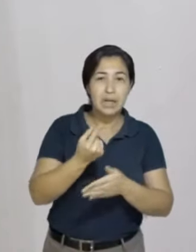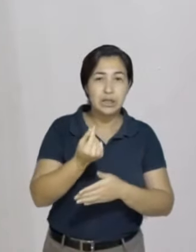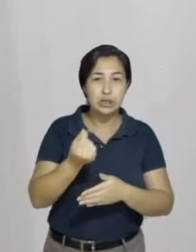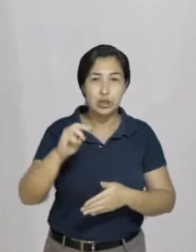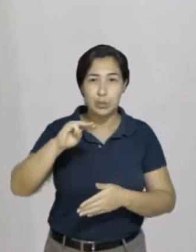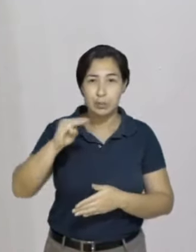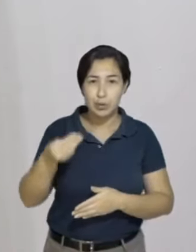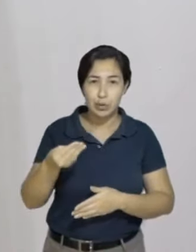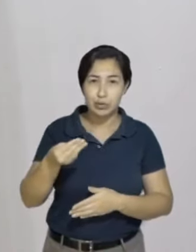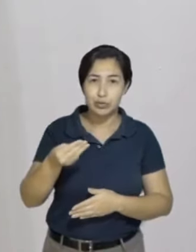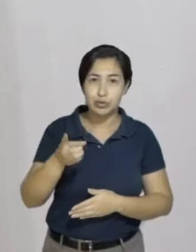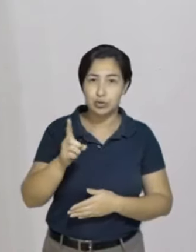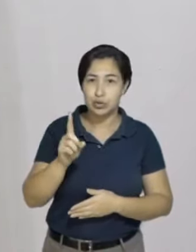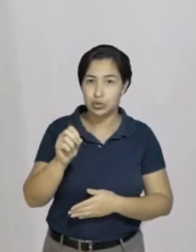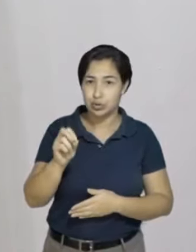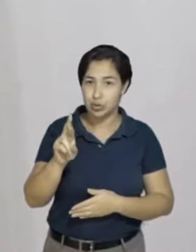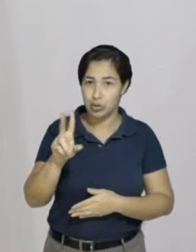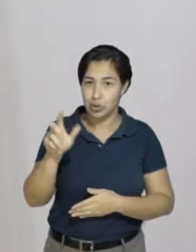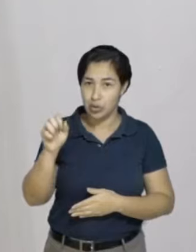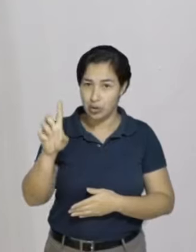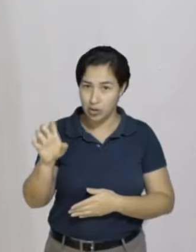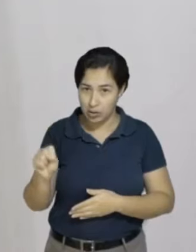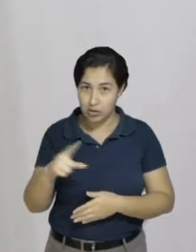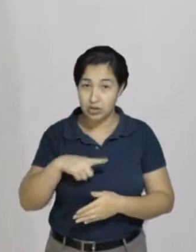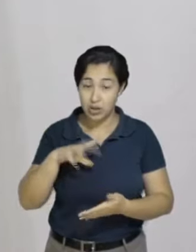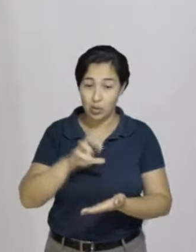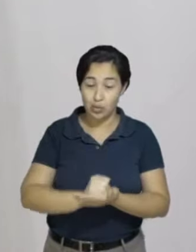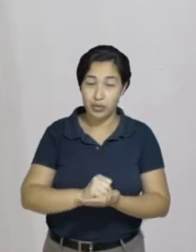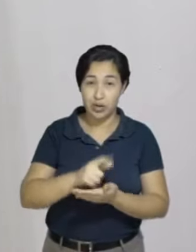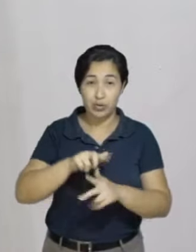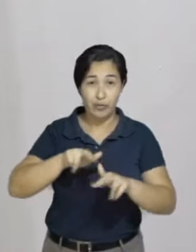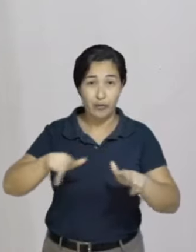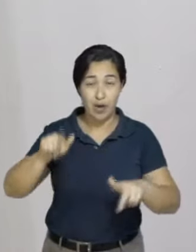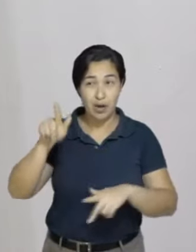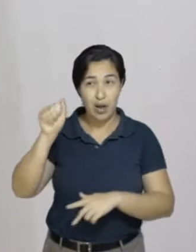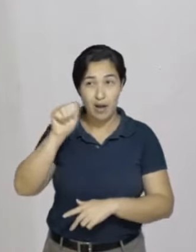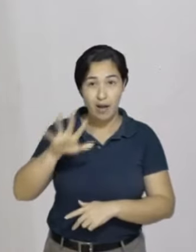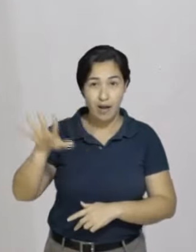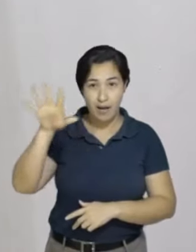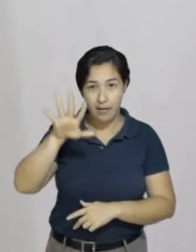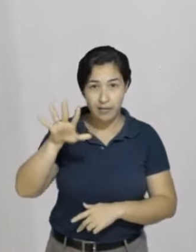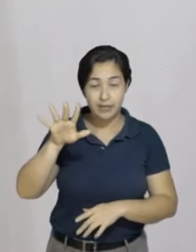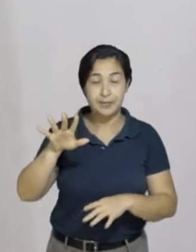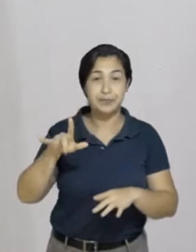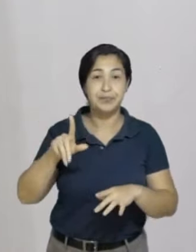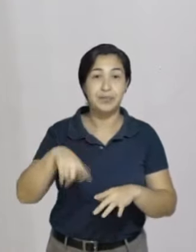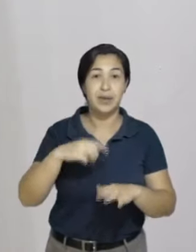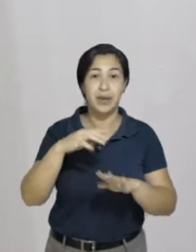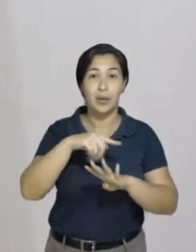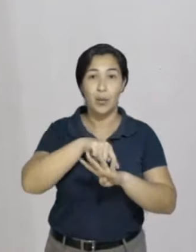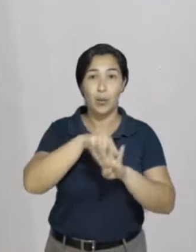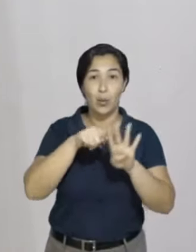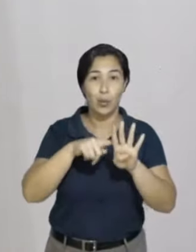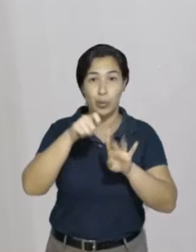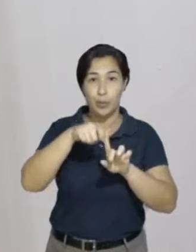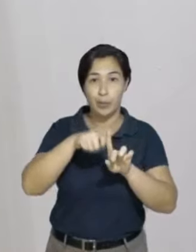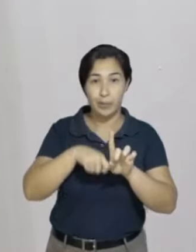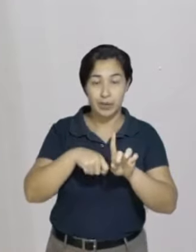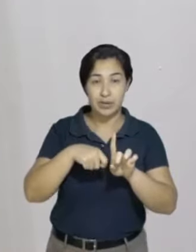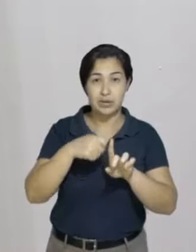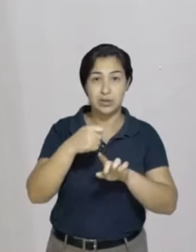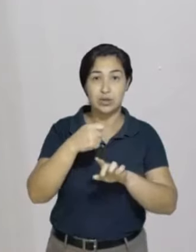novos contratos na África e lá se vão outros Bilhões de Dólares são quatro meses de governo sem